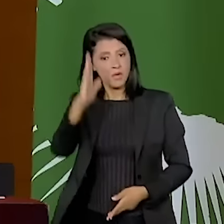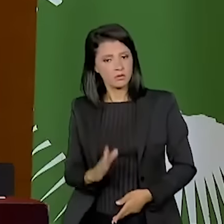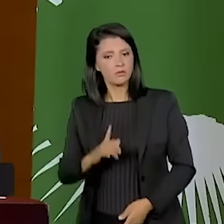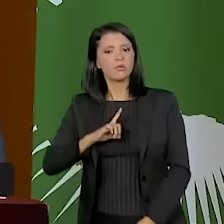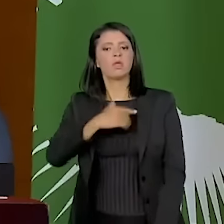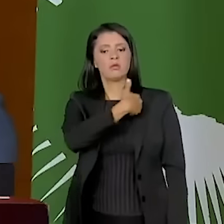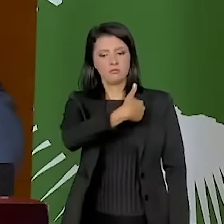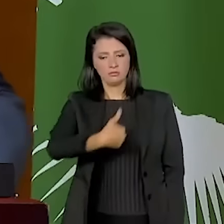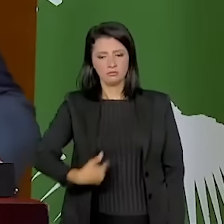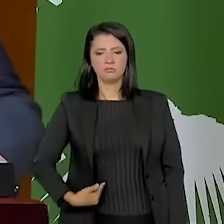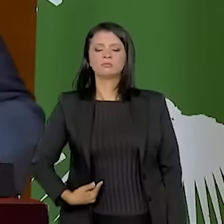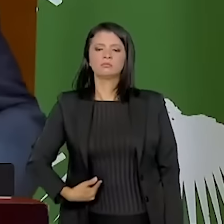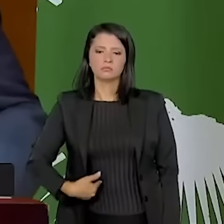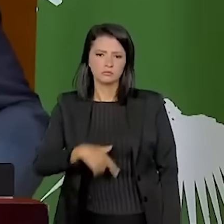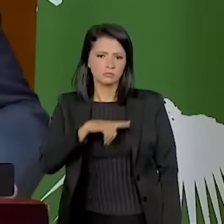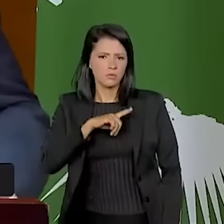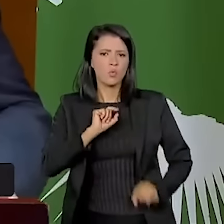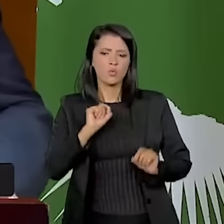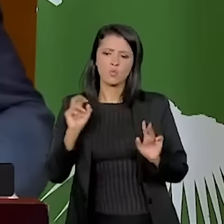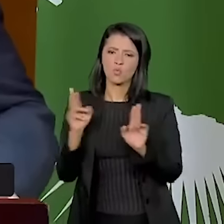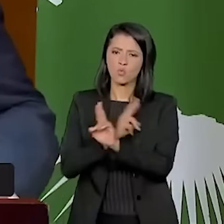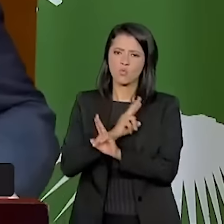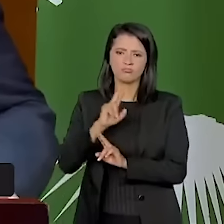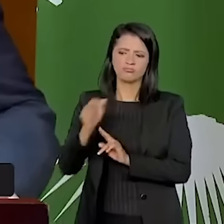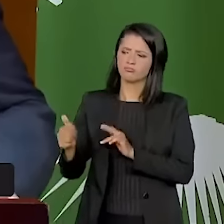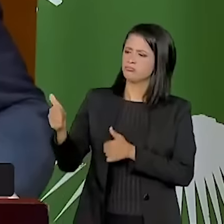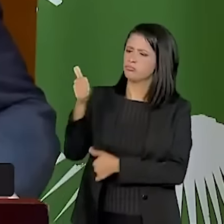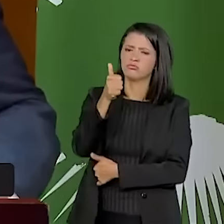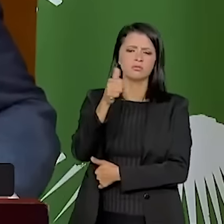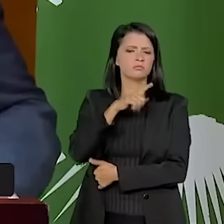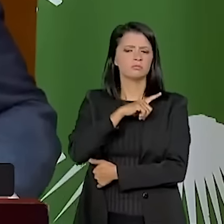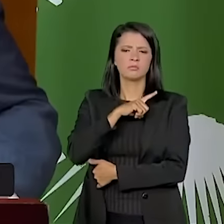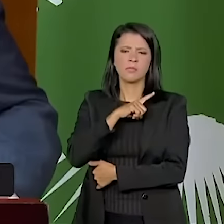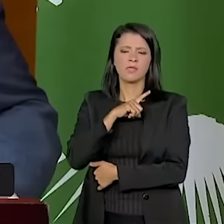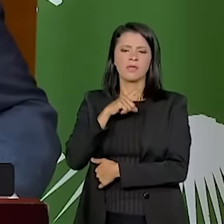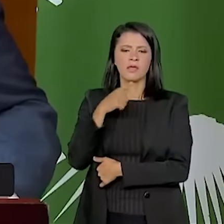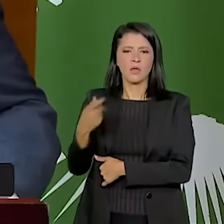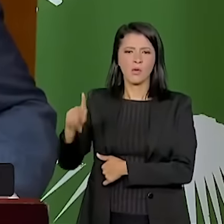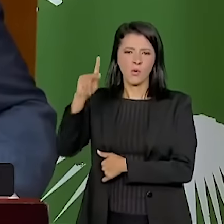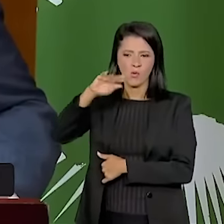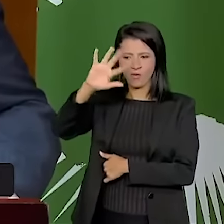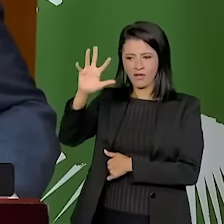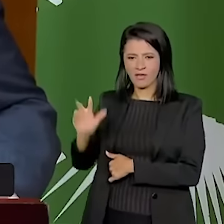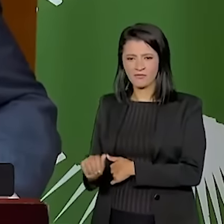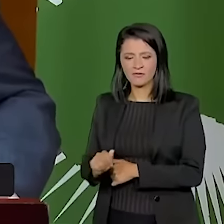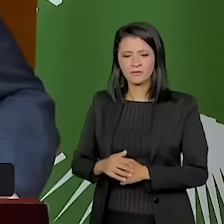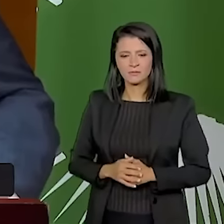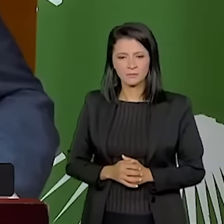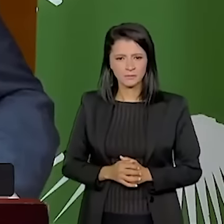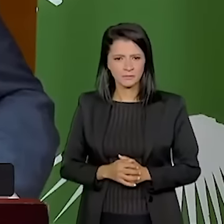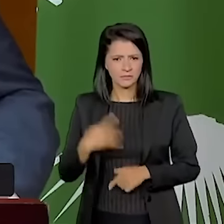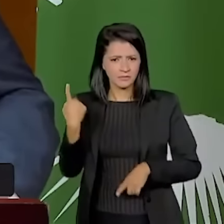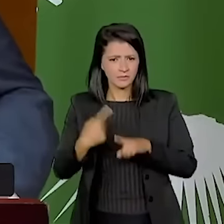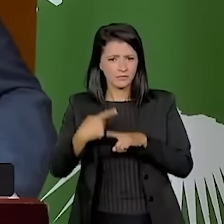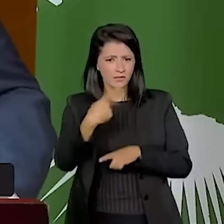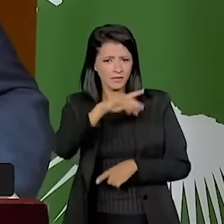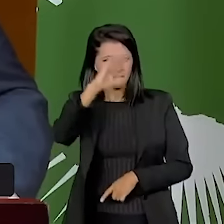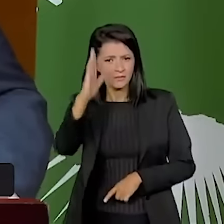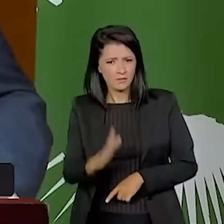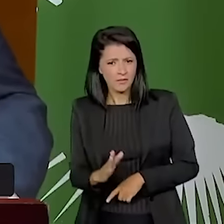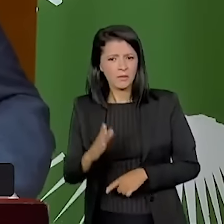tem a relação privilegiada com o continente africano. Não só porque o Brasil